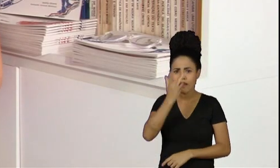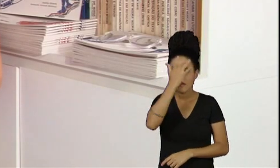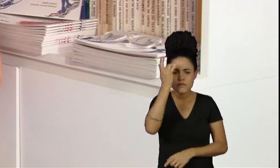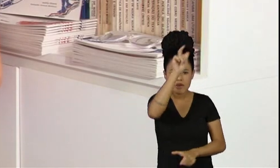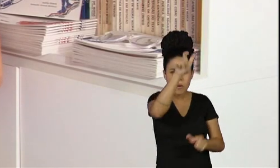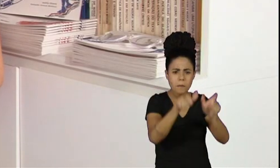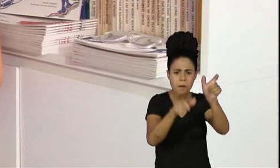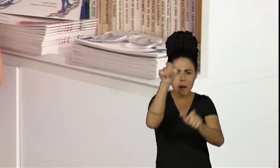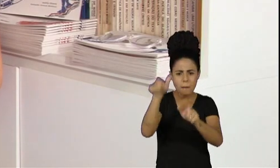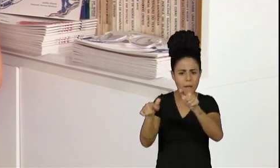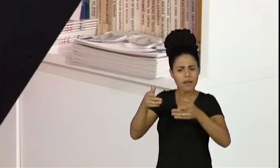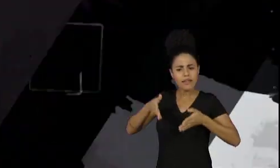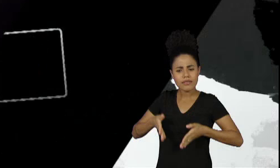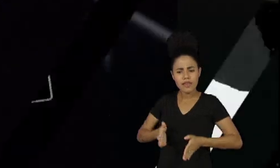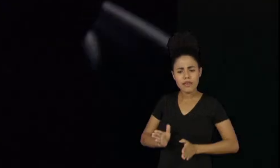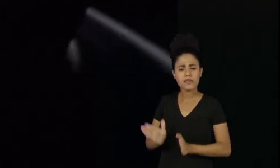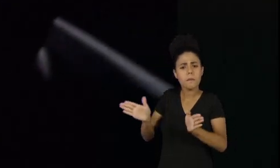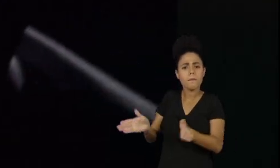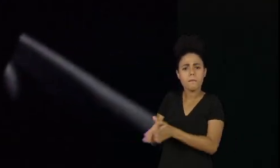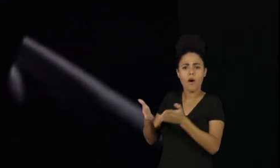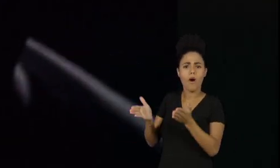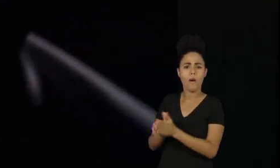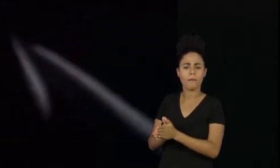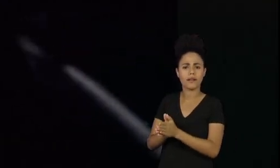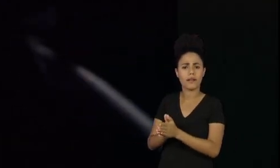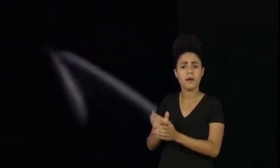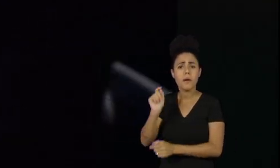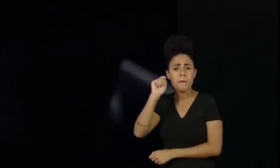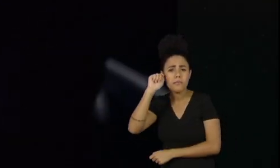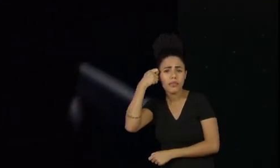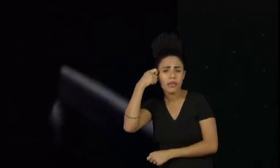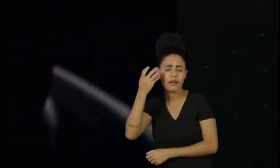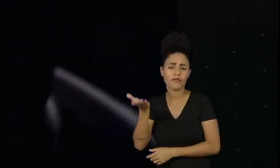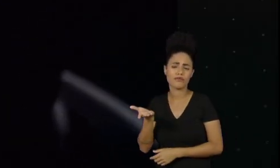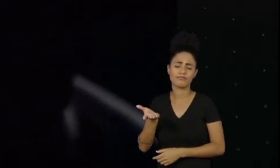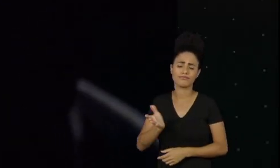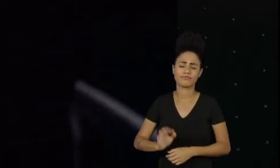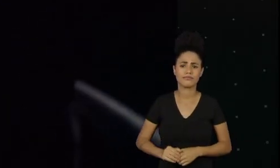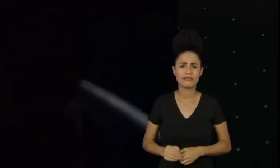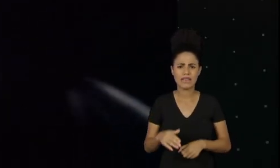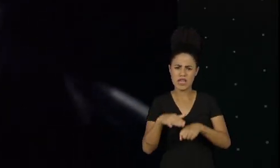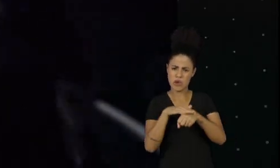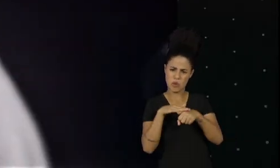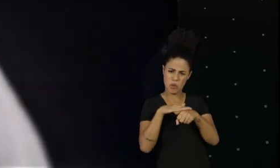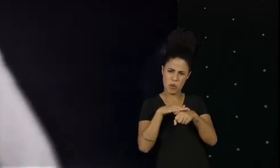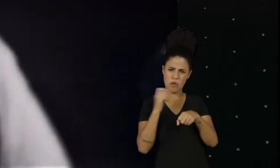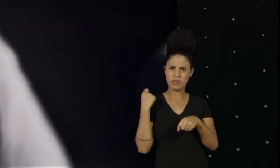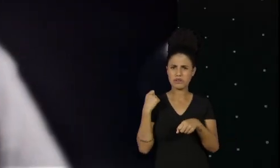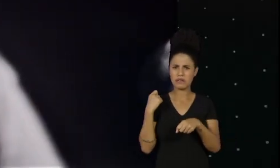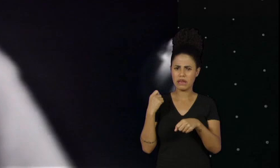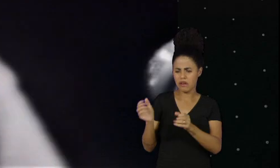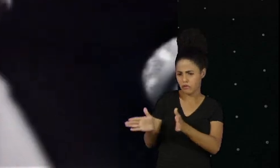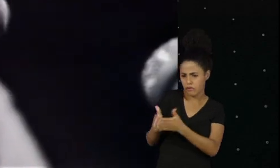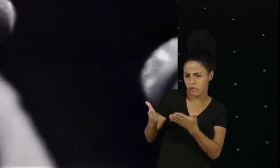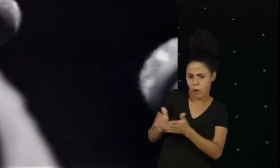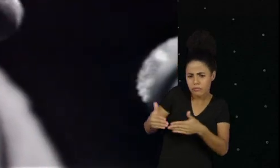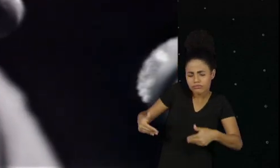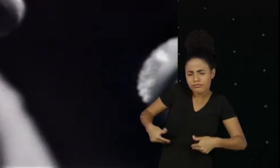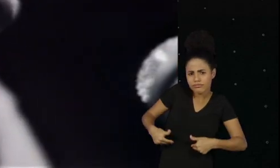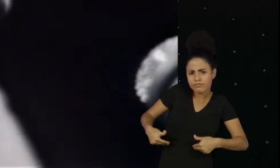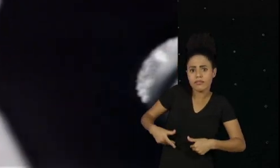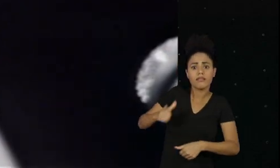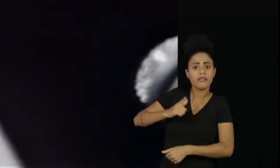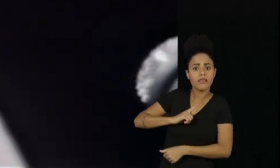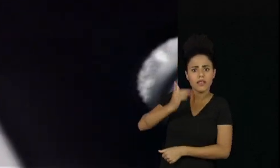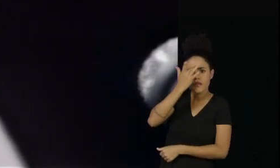nasce pobre, um homem negro. Gente, que conversa é essa, senhor? Já viu o Paulo Arara não passar fome no caminho, senhor?